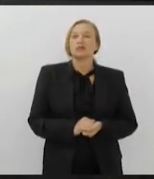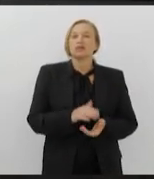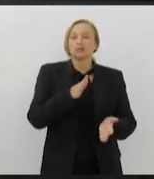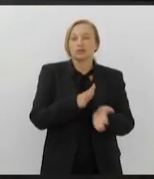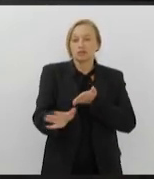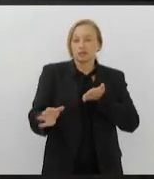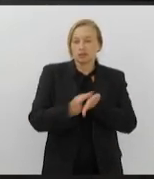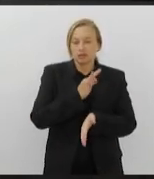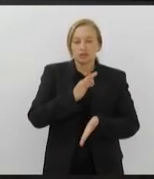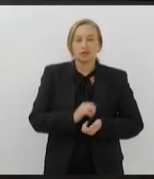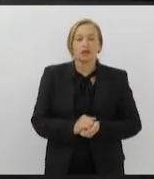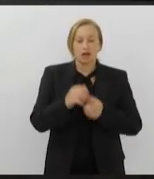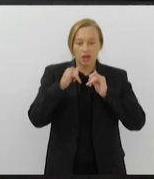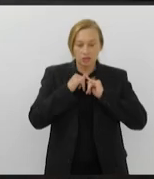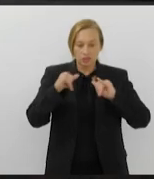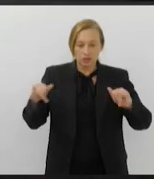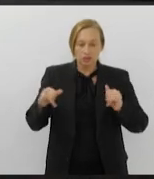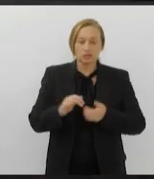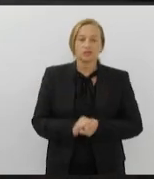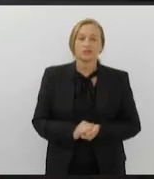autógrafo. Anuncio.